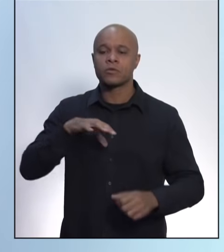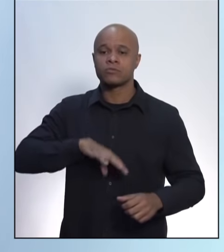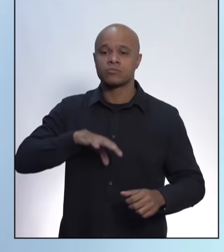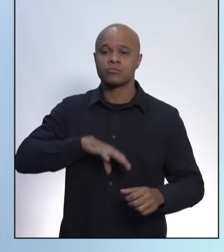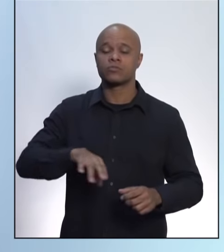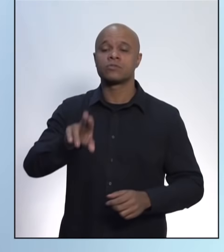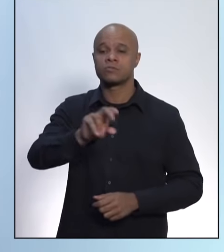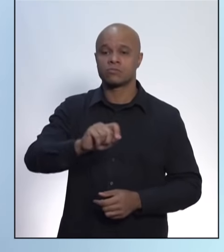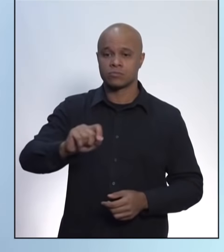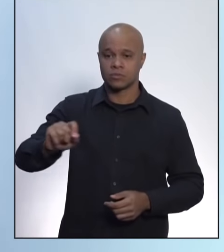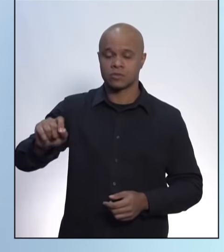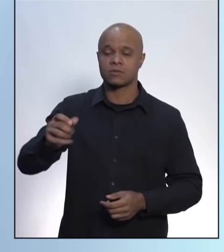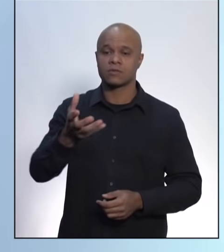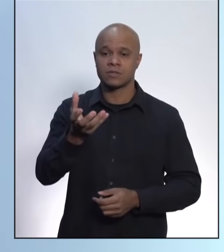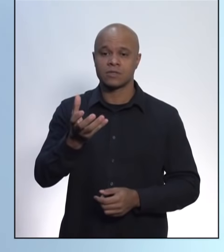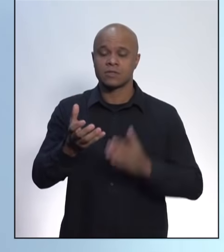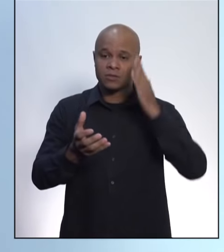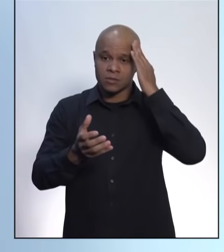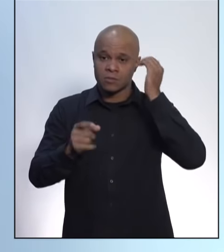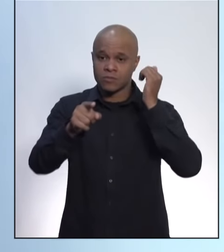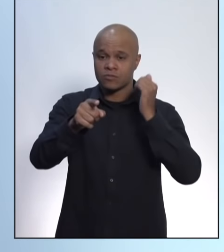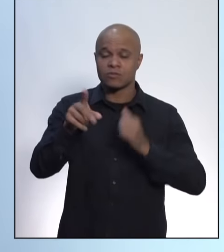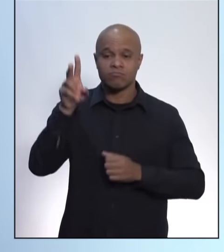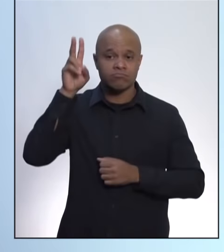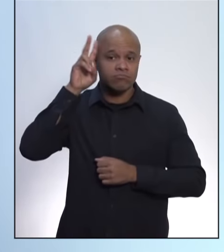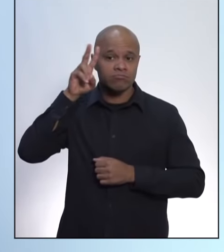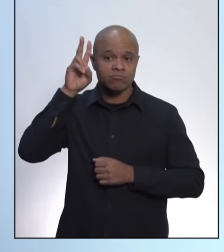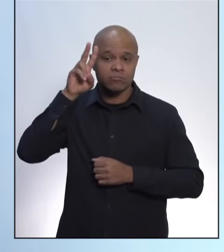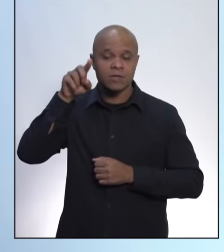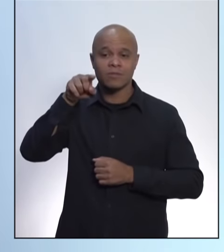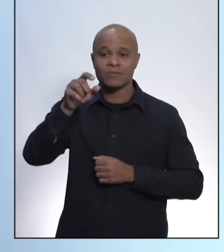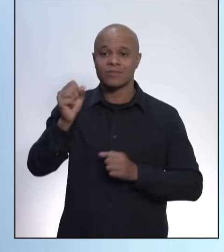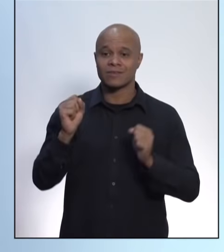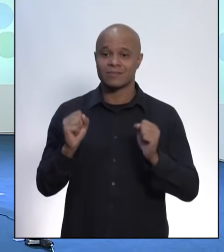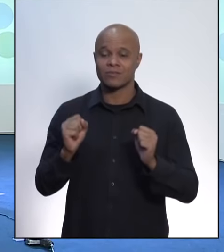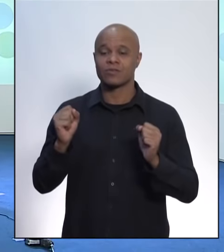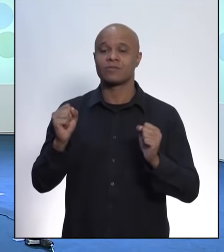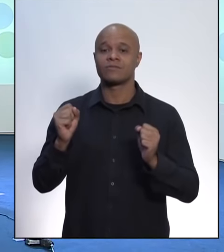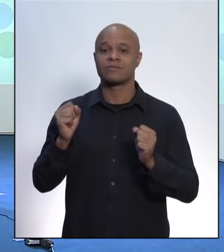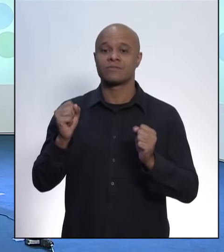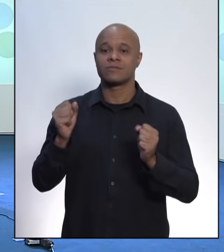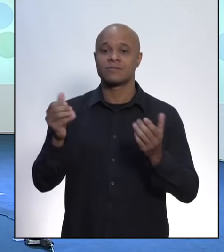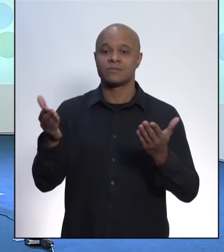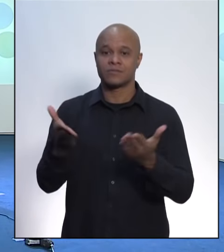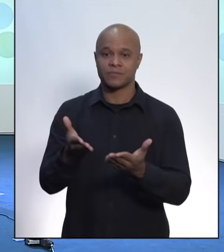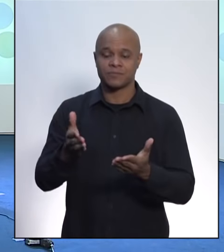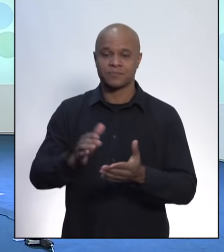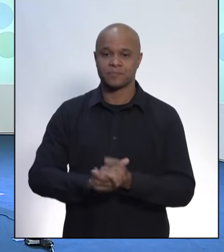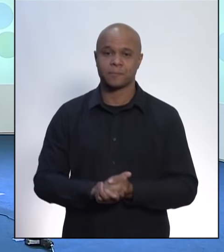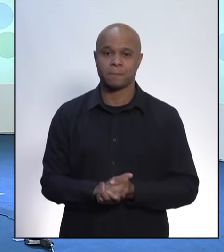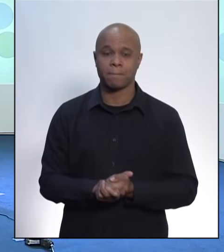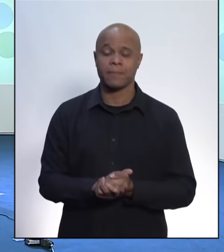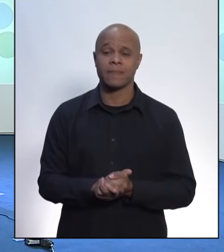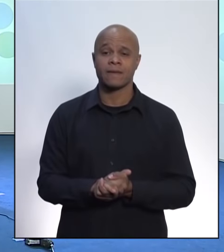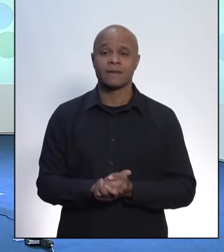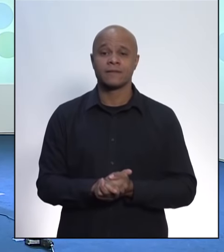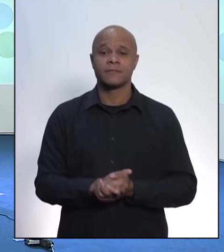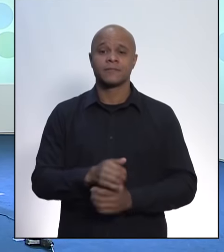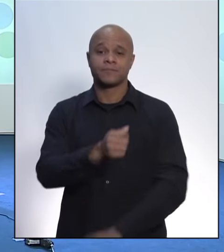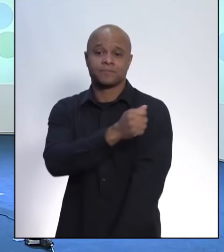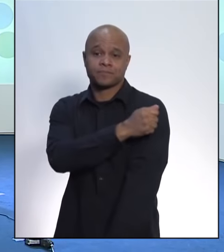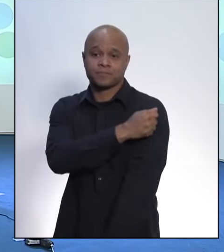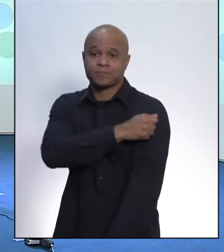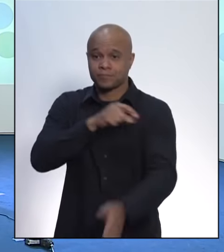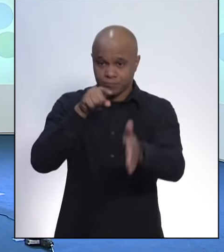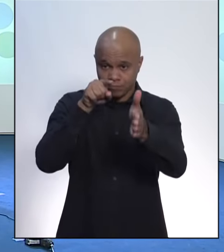ok eu quero saber o que que vocês lembram de ciências como que tá a interação antônia que os limites eles estão perguntando se é